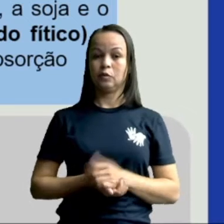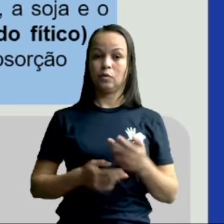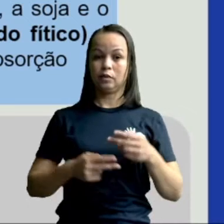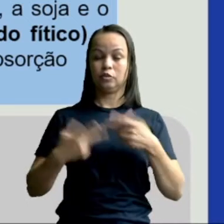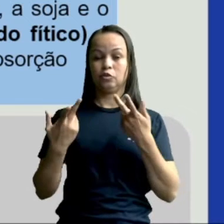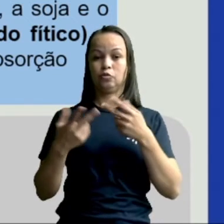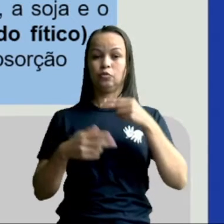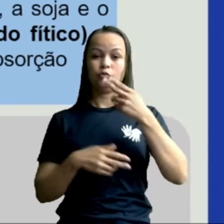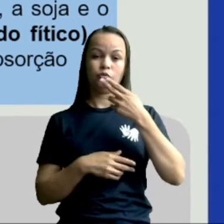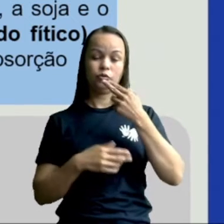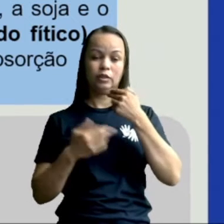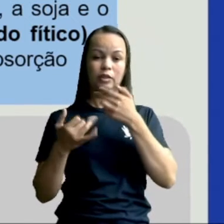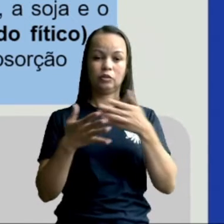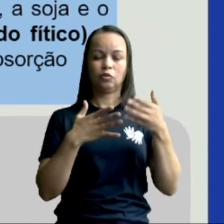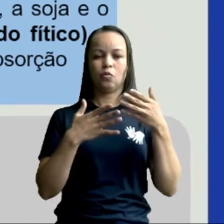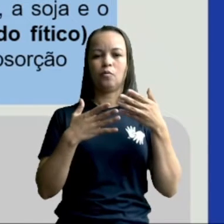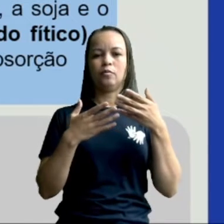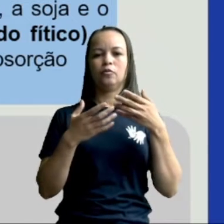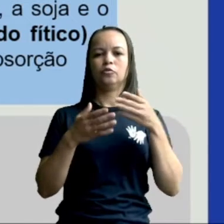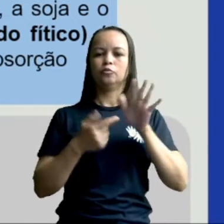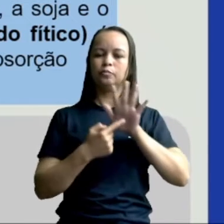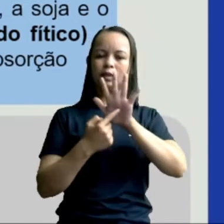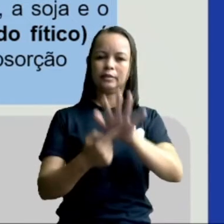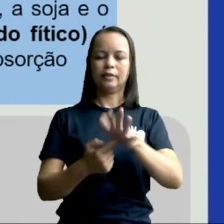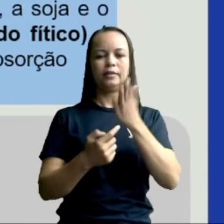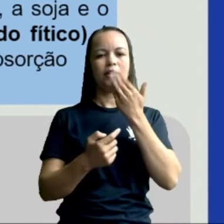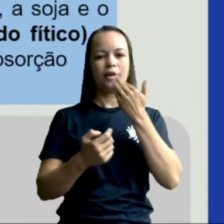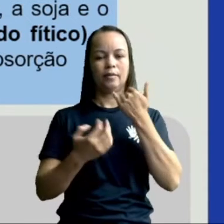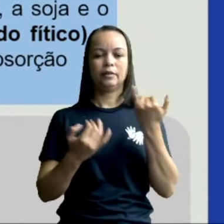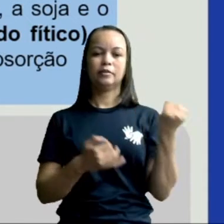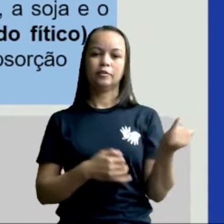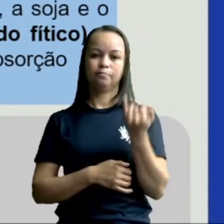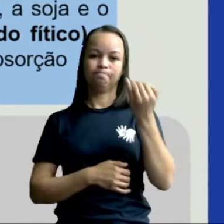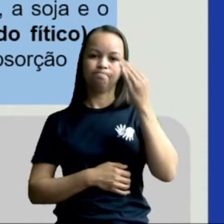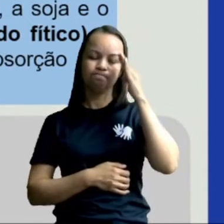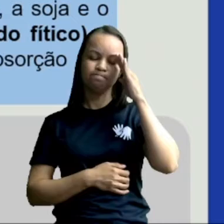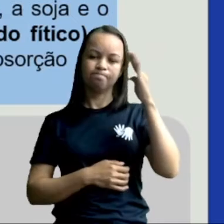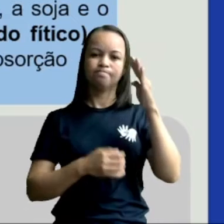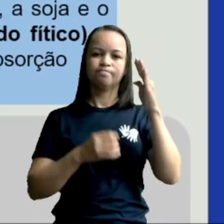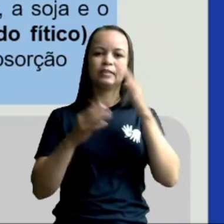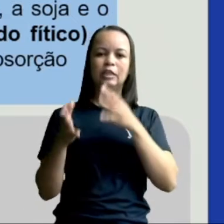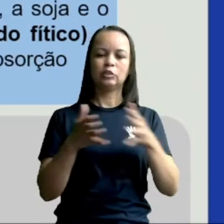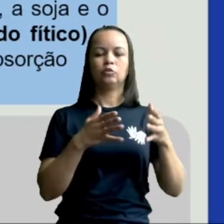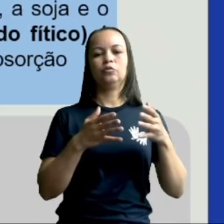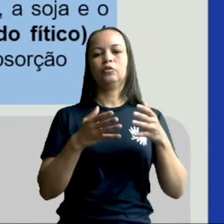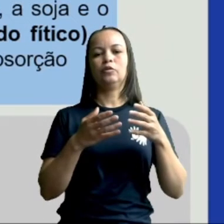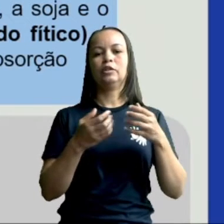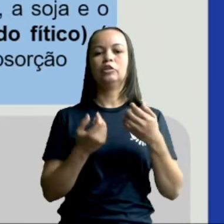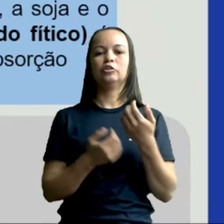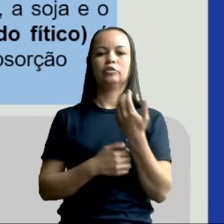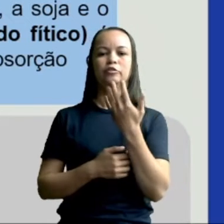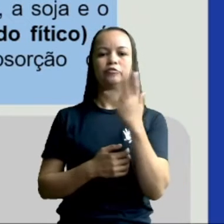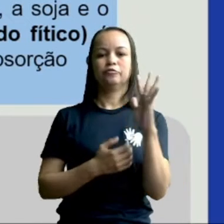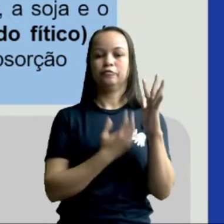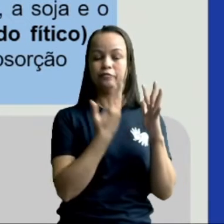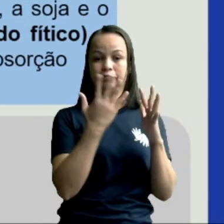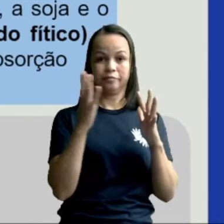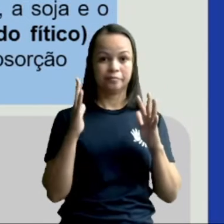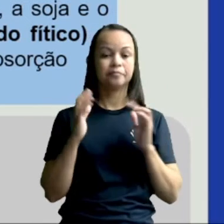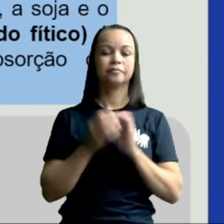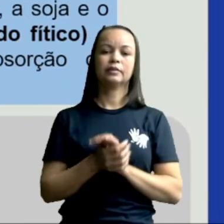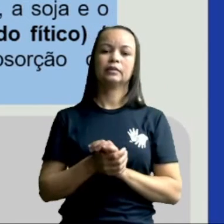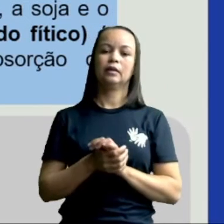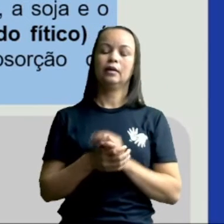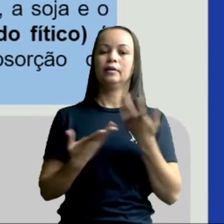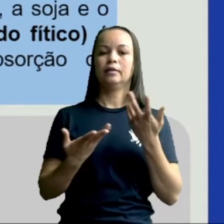Antinutrientes são compostos presentes em alimentos, especialmente nos de origem vegetal, que